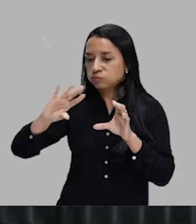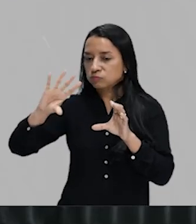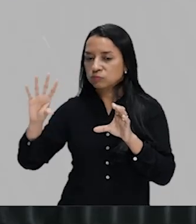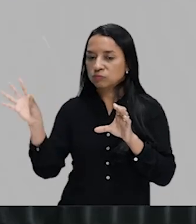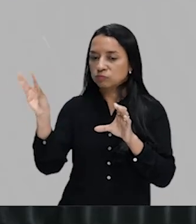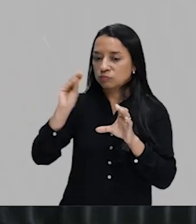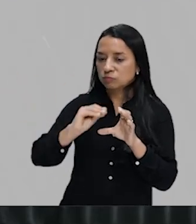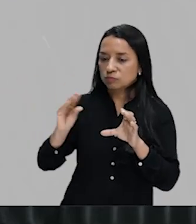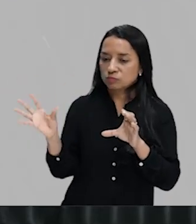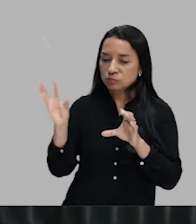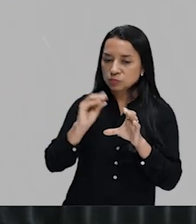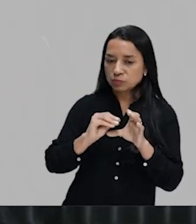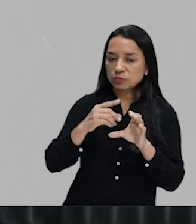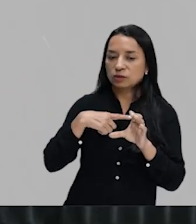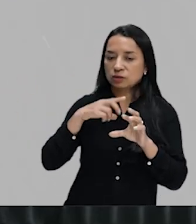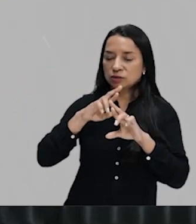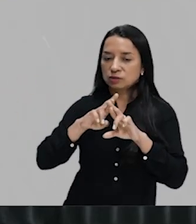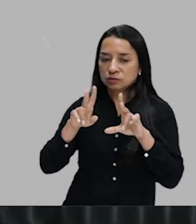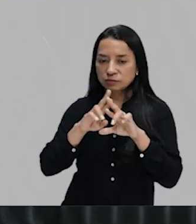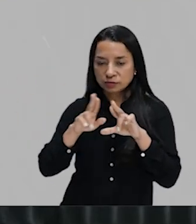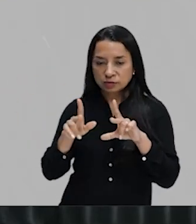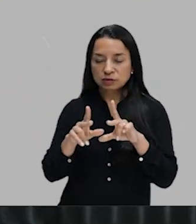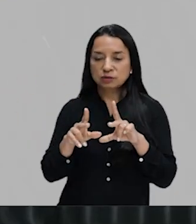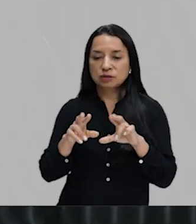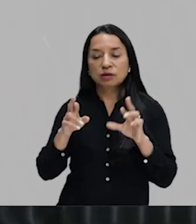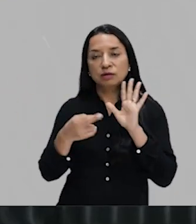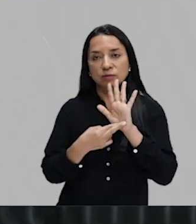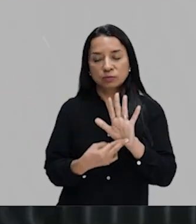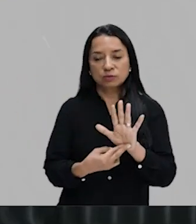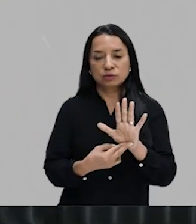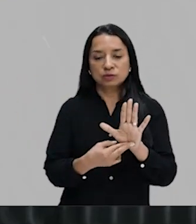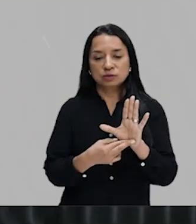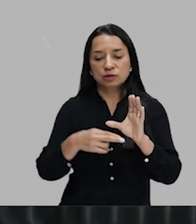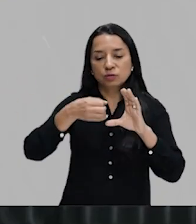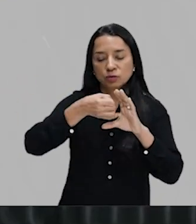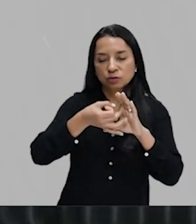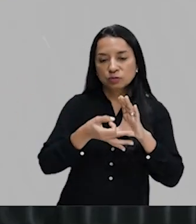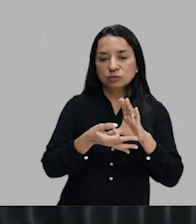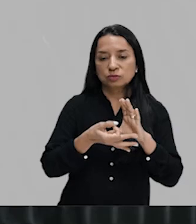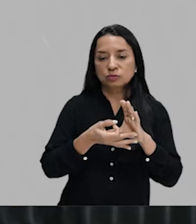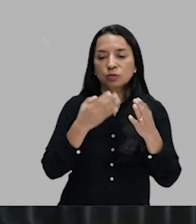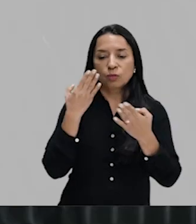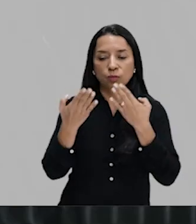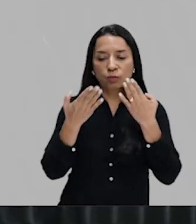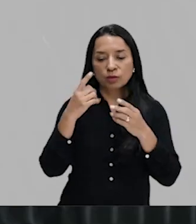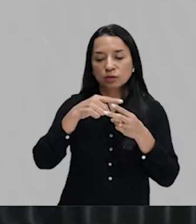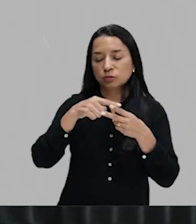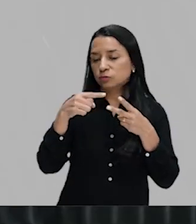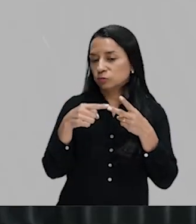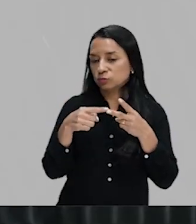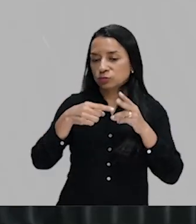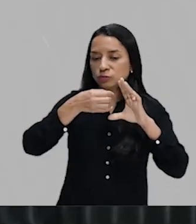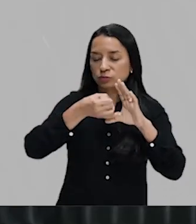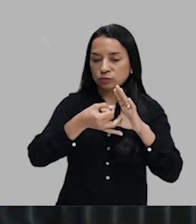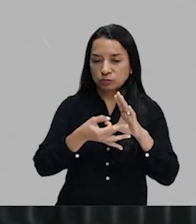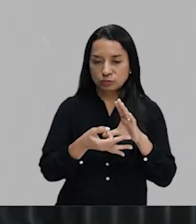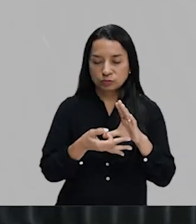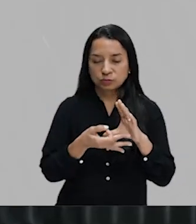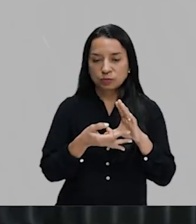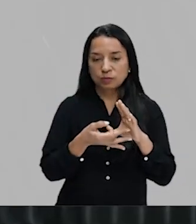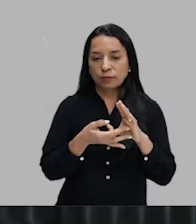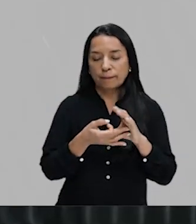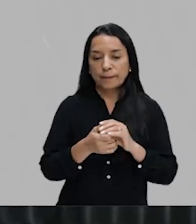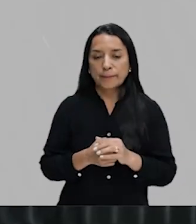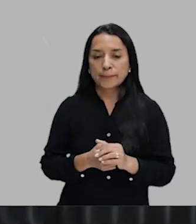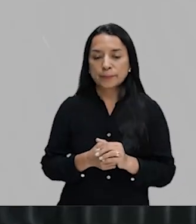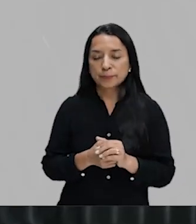Tem diferença, né? Porque aqui é a representação de conjunto. Então, eu estou comparando 2 conjuntos. Dessa forma, eu afirmo que o conjunto formado